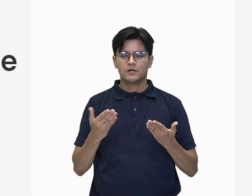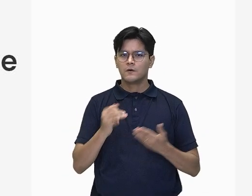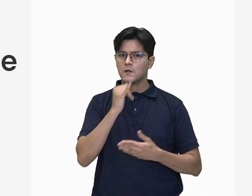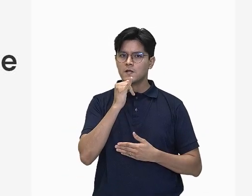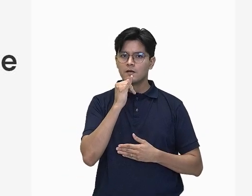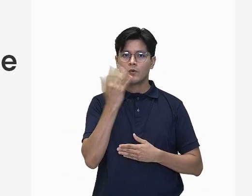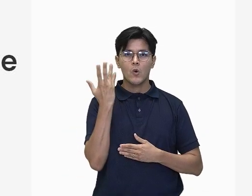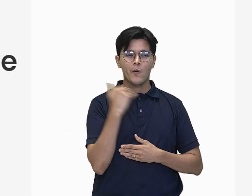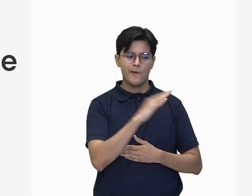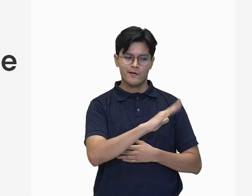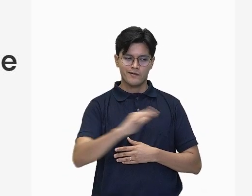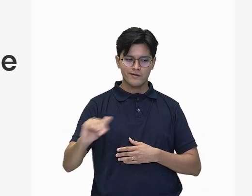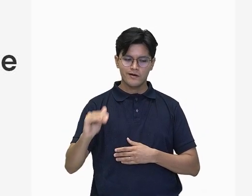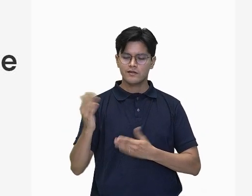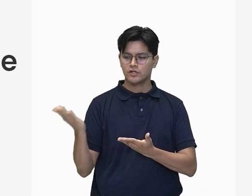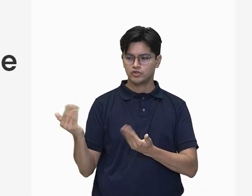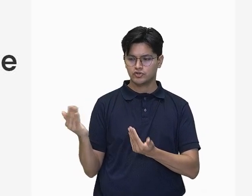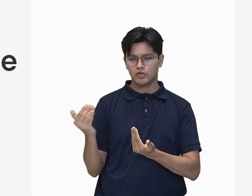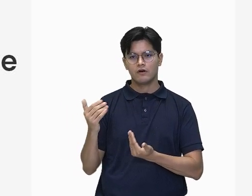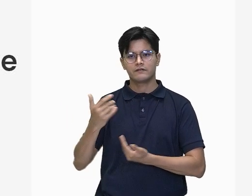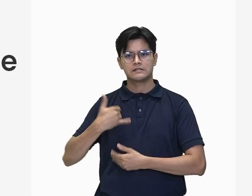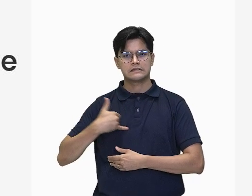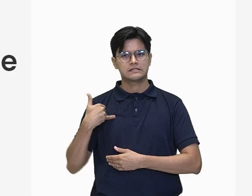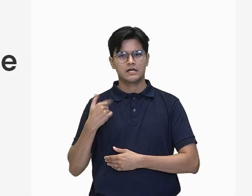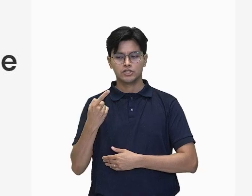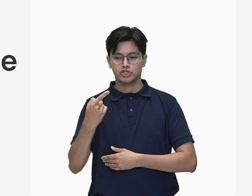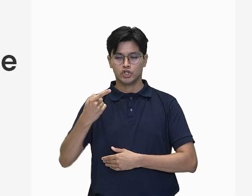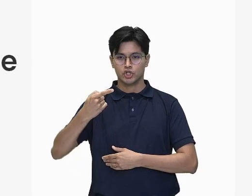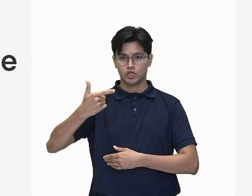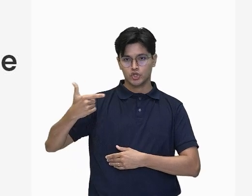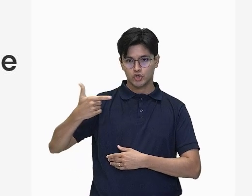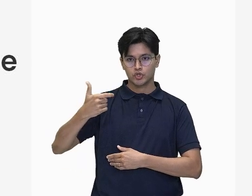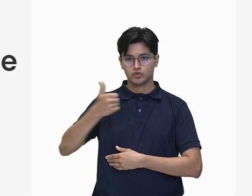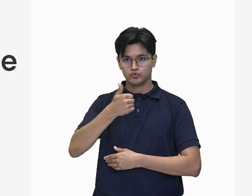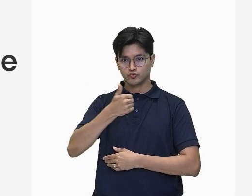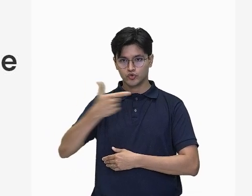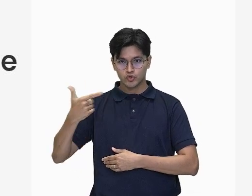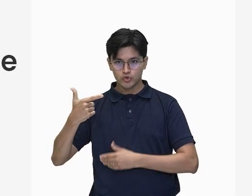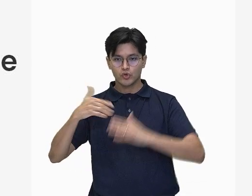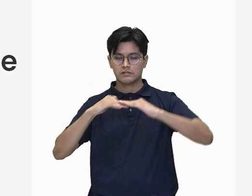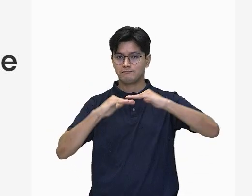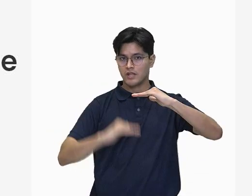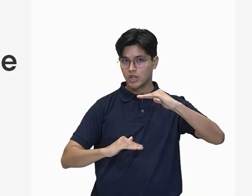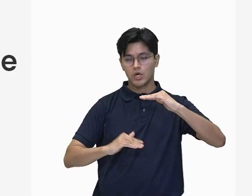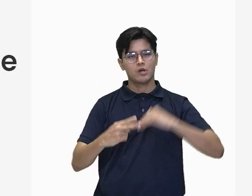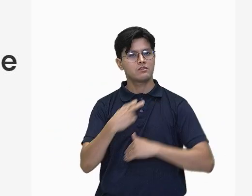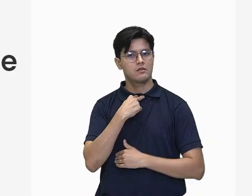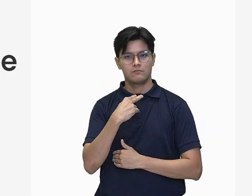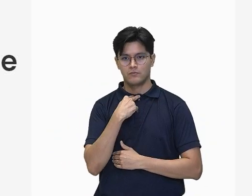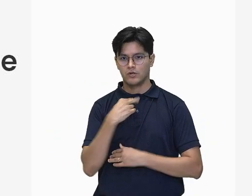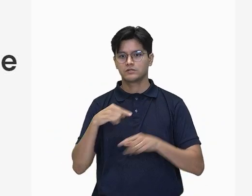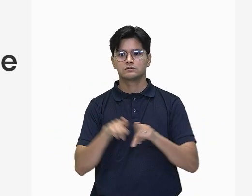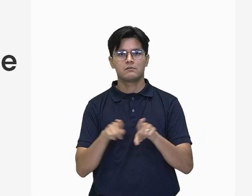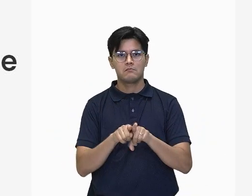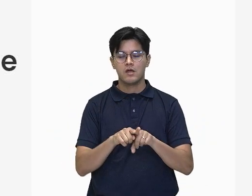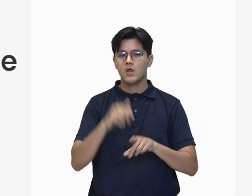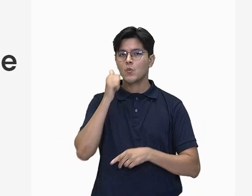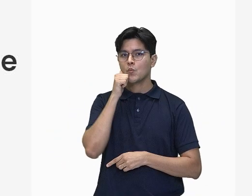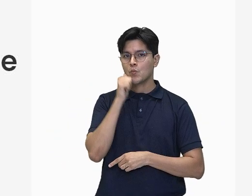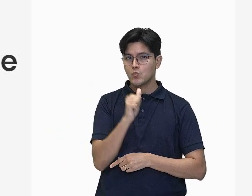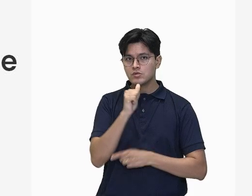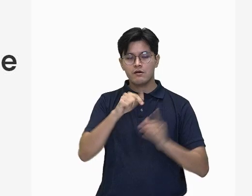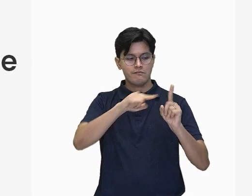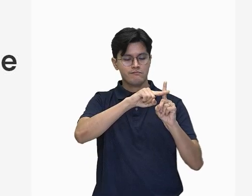12 anos, então não podem estar utilizando, grávidas, mulheres em amamentação ou menstruação, pessoas